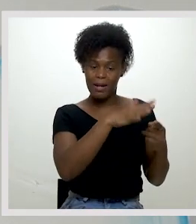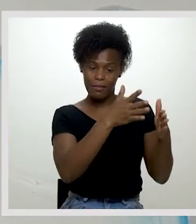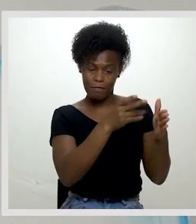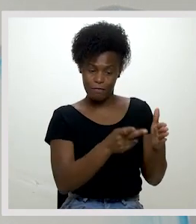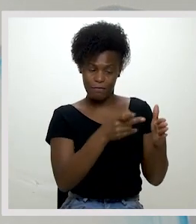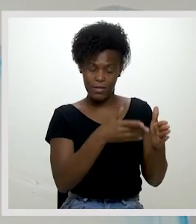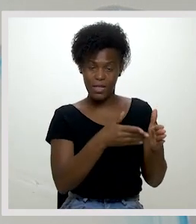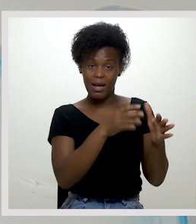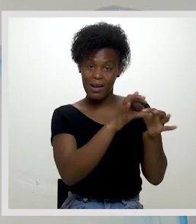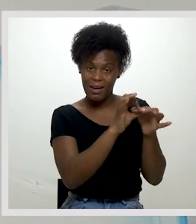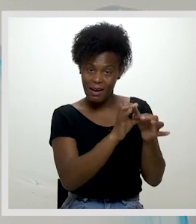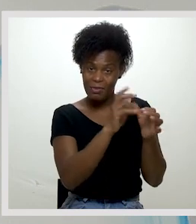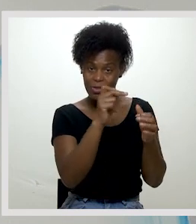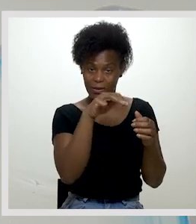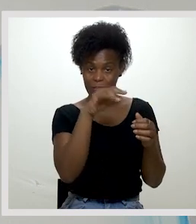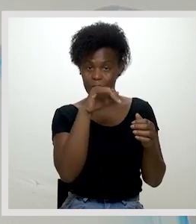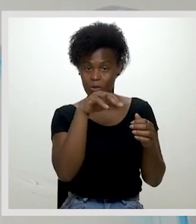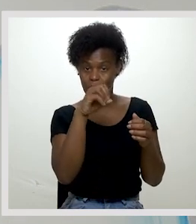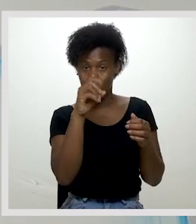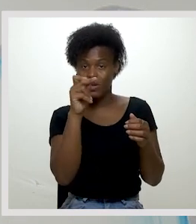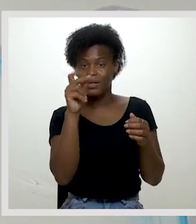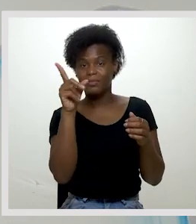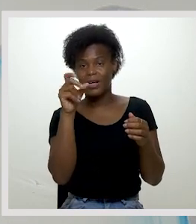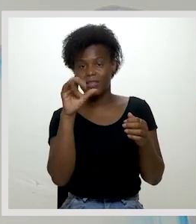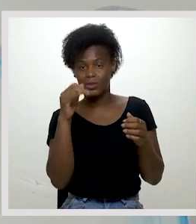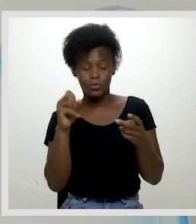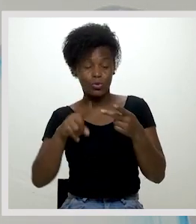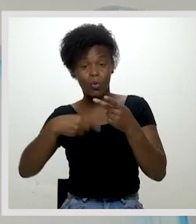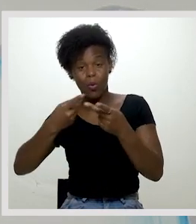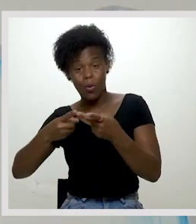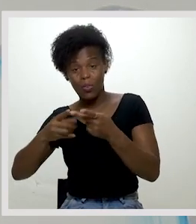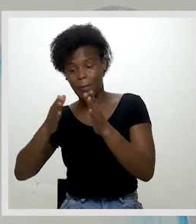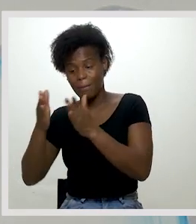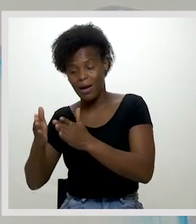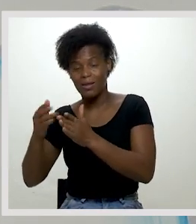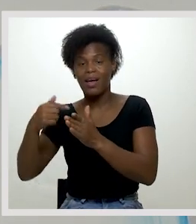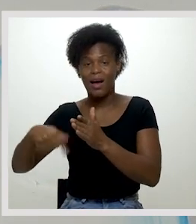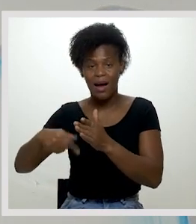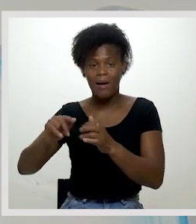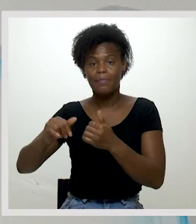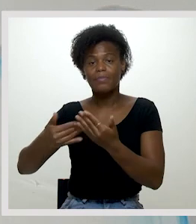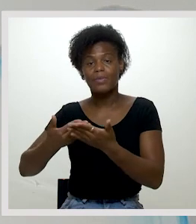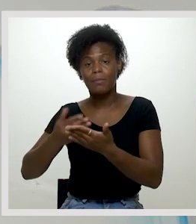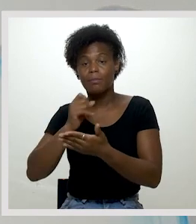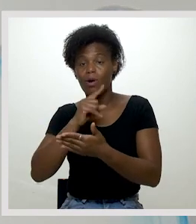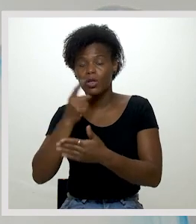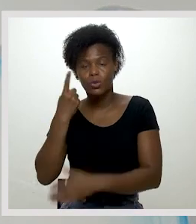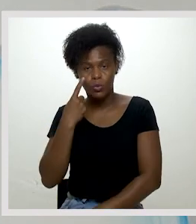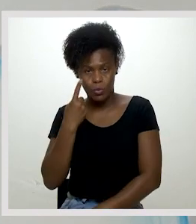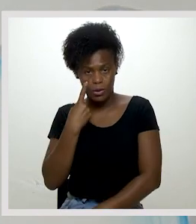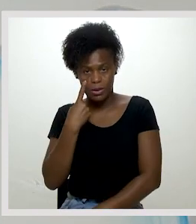que fica a ligar os aminoácidos e contém outra parte, noutra extremidade, onde dá